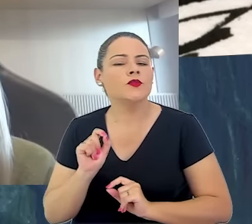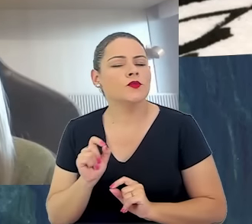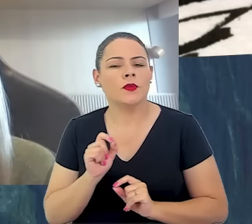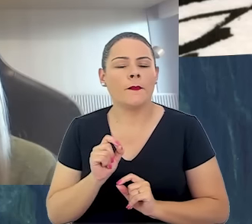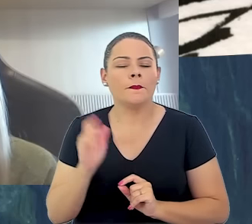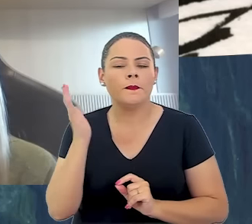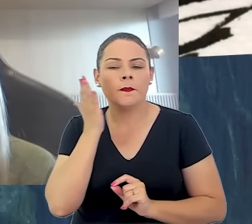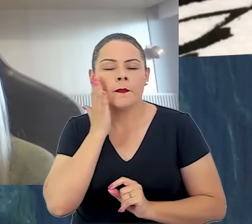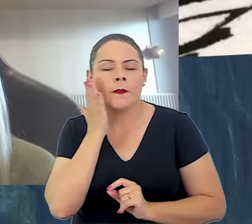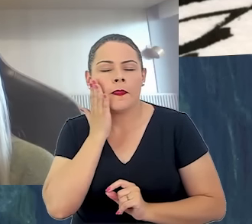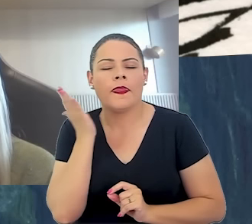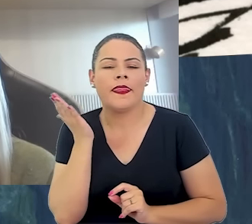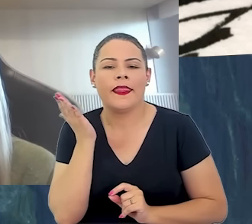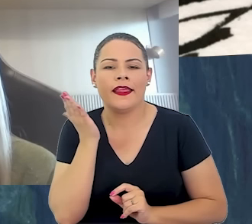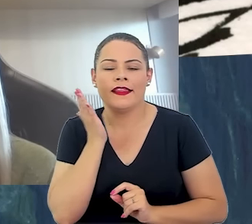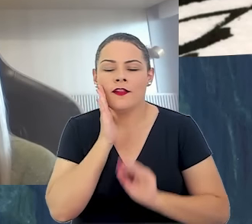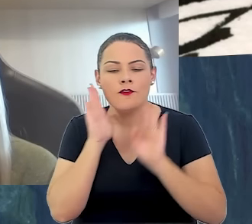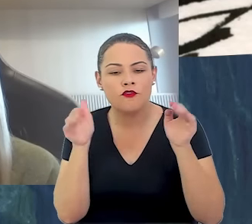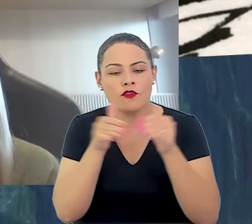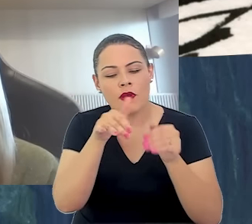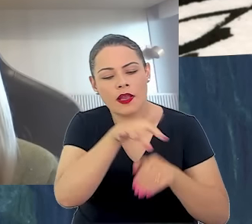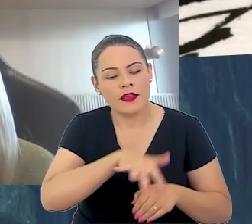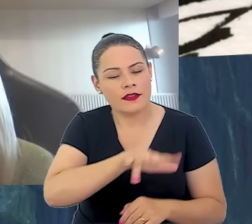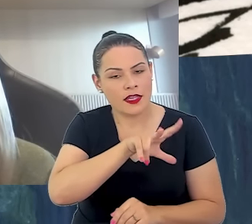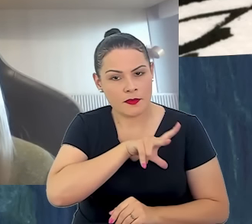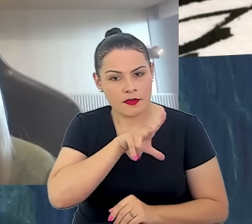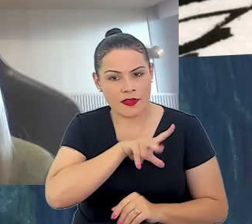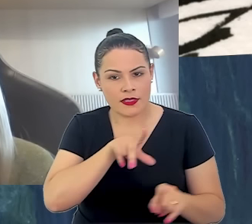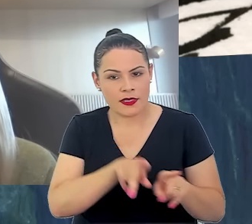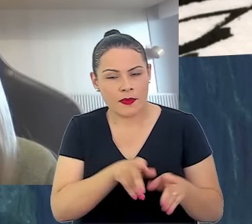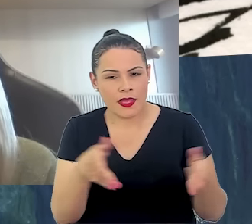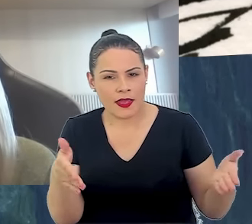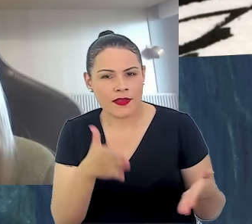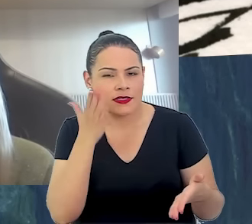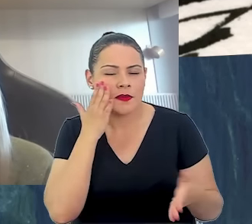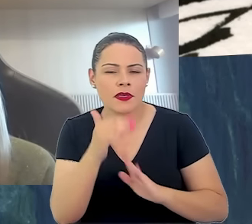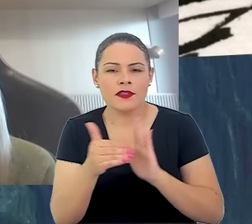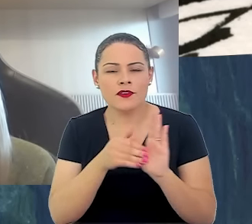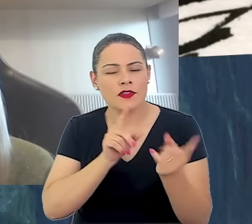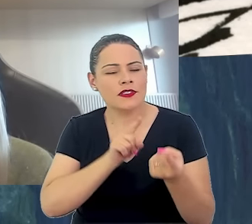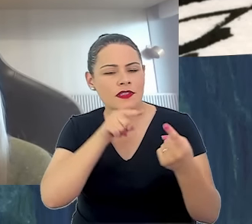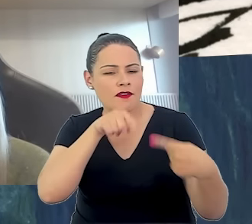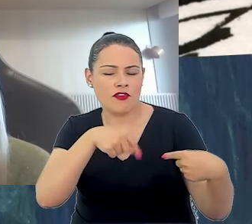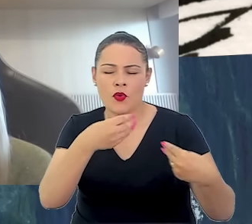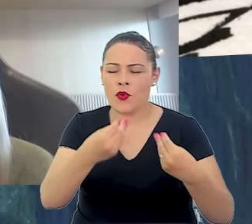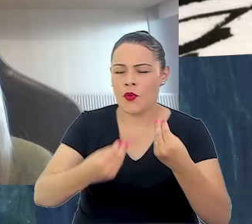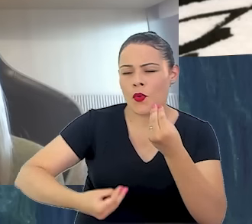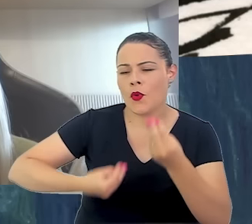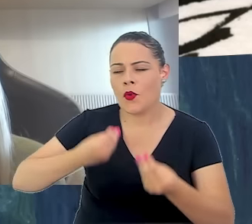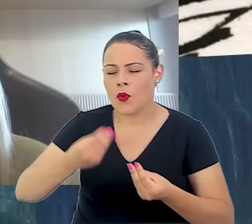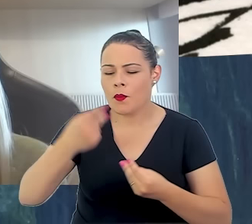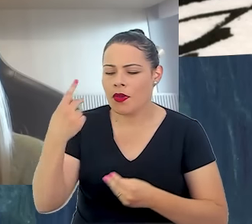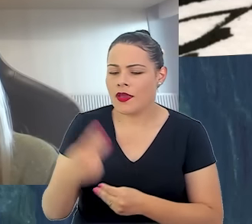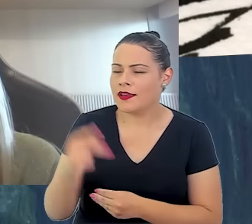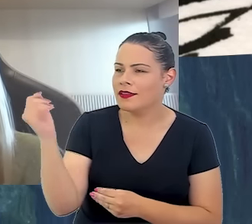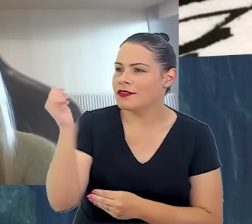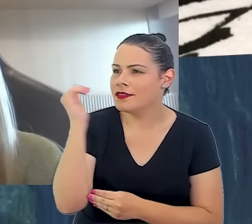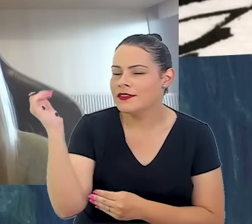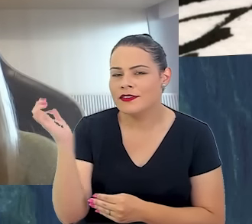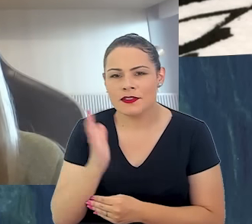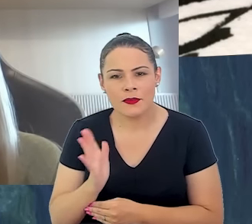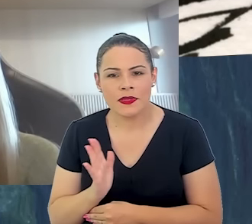eh para para os o setor privado né E esse desafio quer dizer como é que como é que aqui no